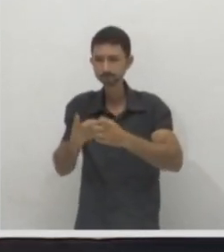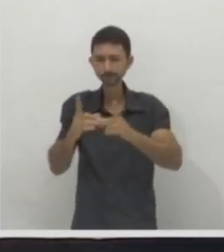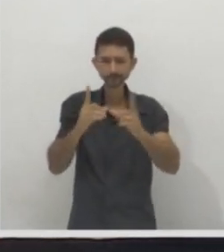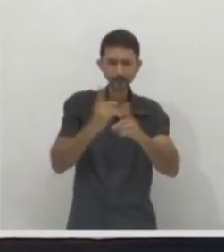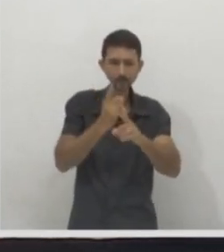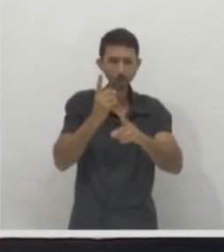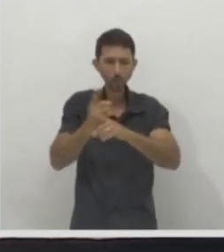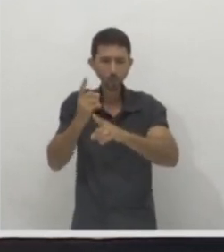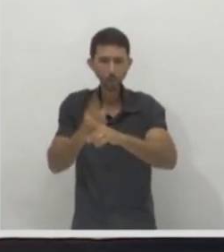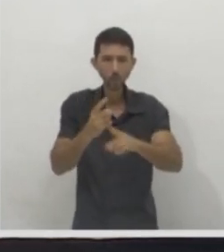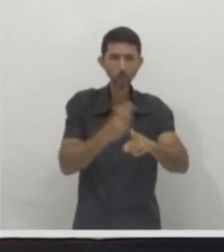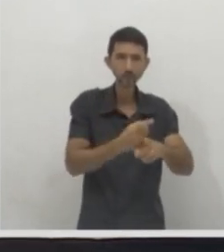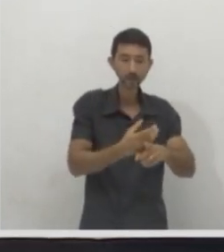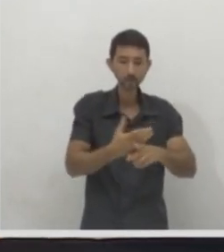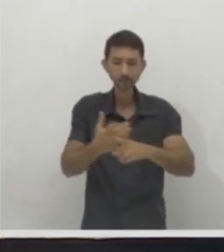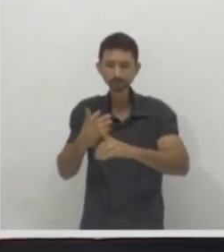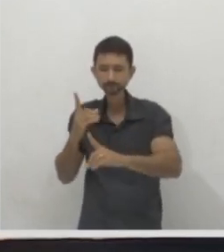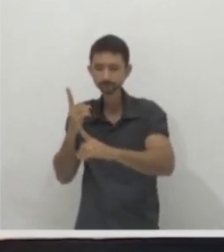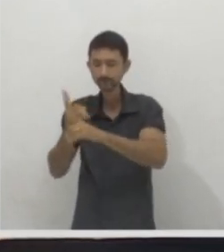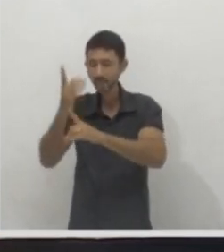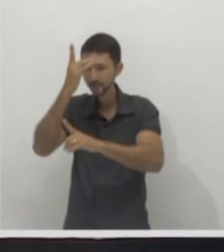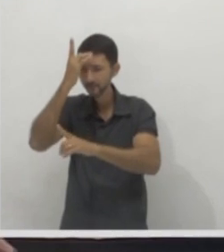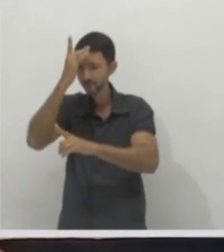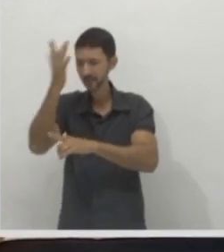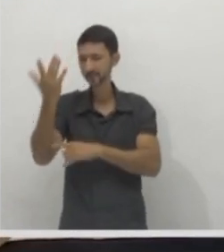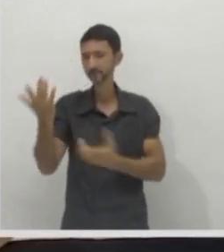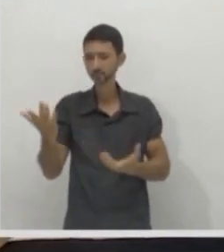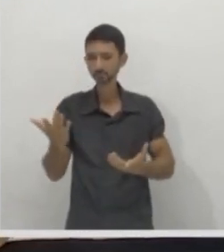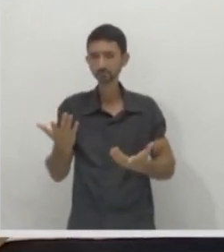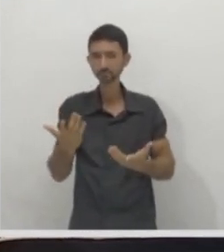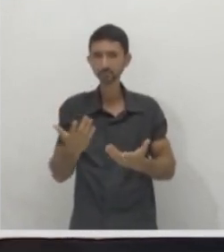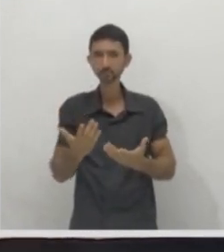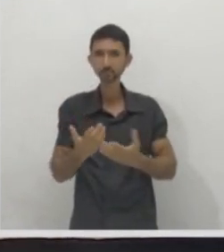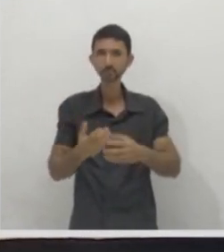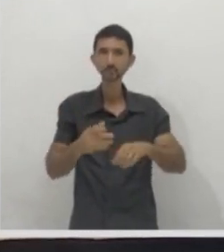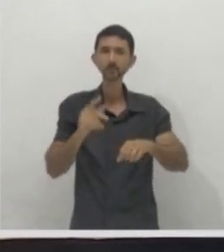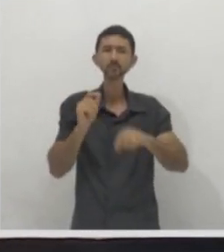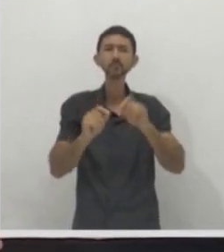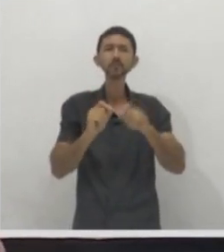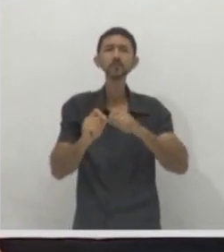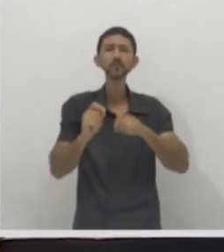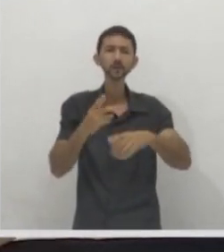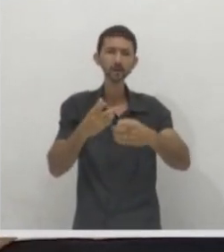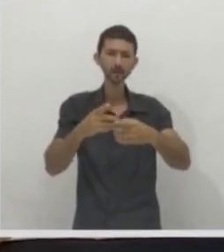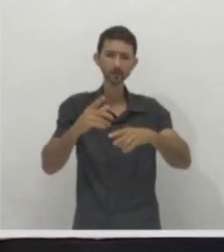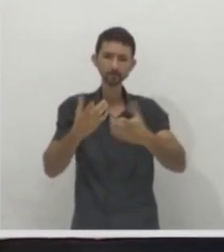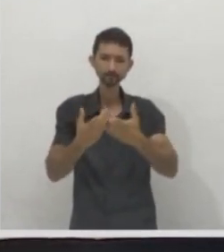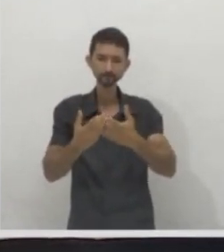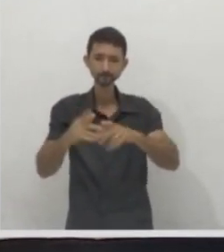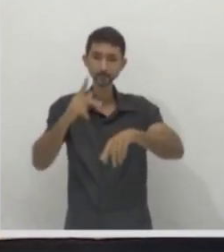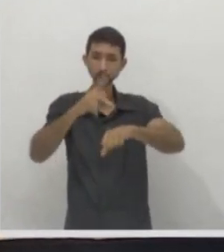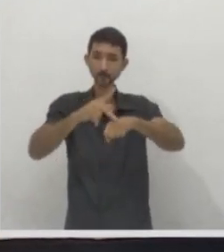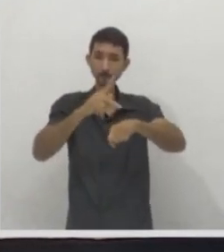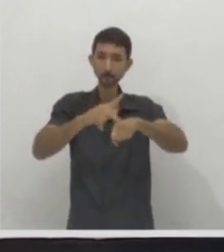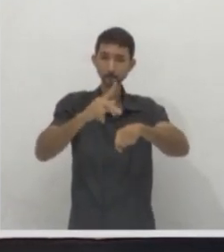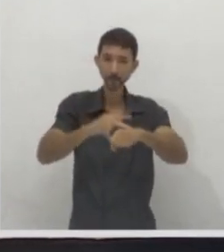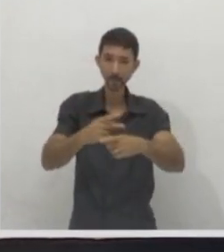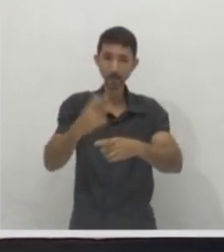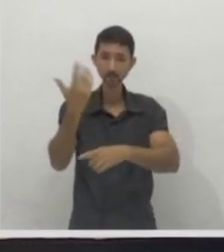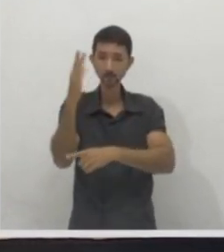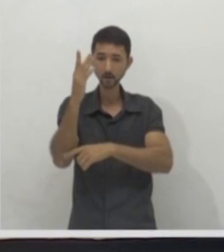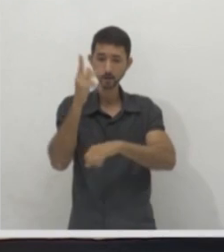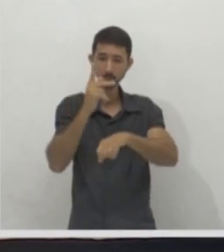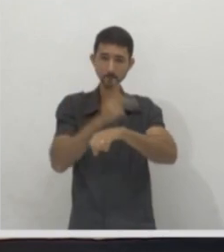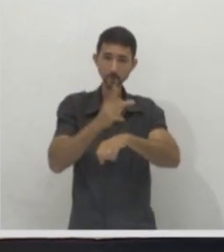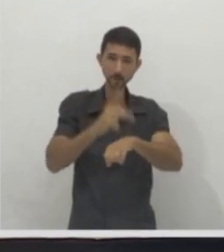eles encontravam mais facilmente na natureza. Que materiais eram esses? Pedras, paus,